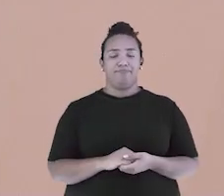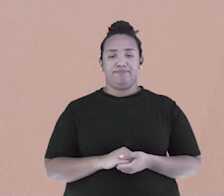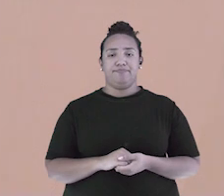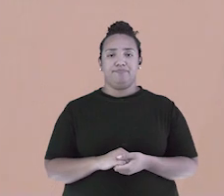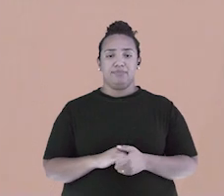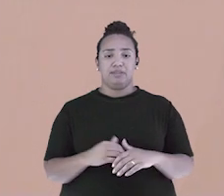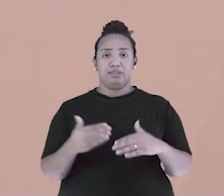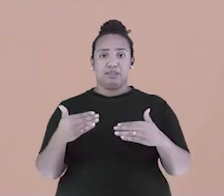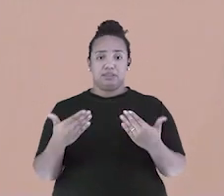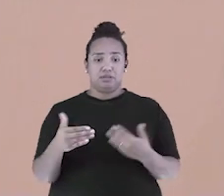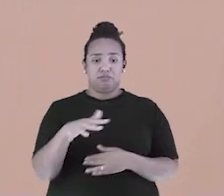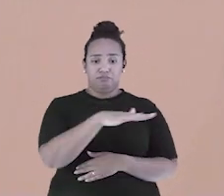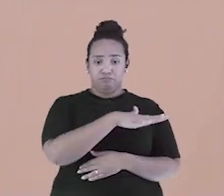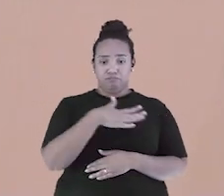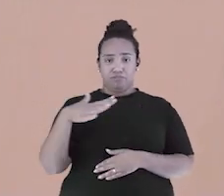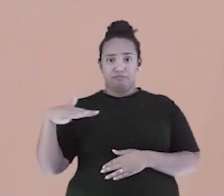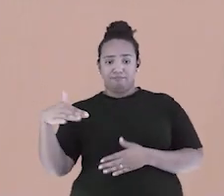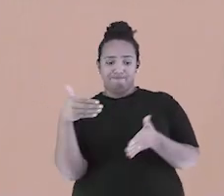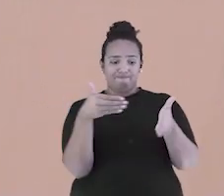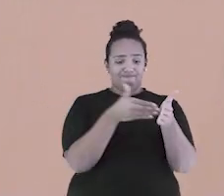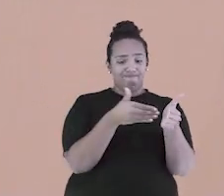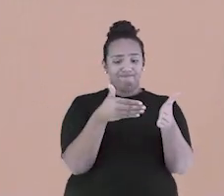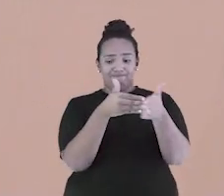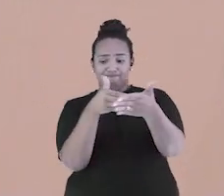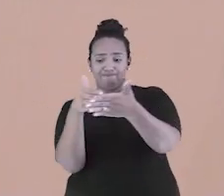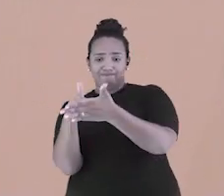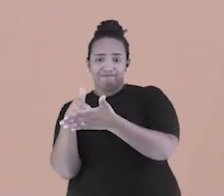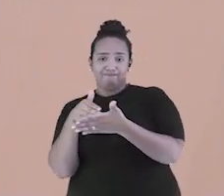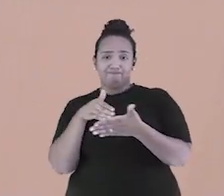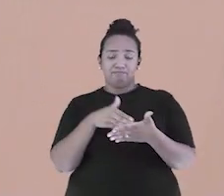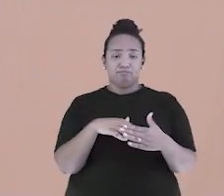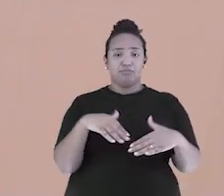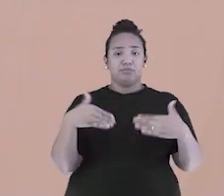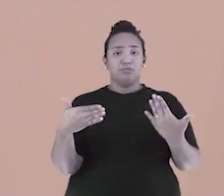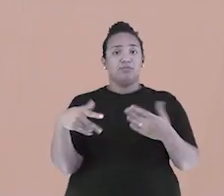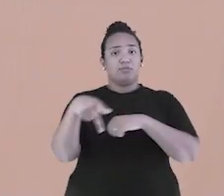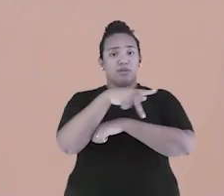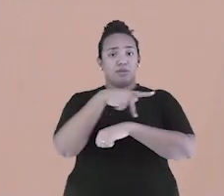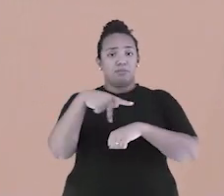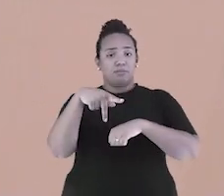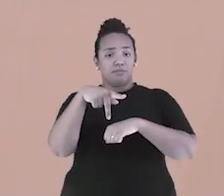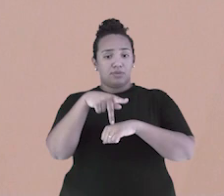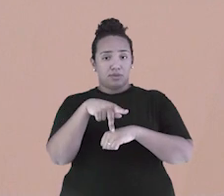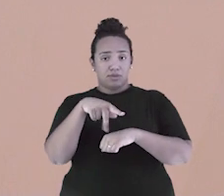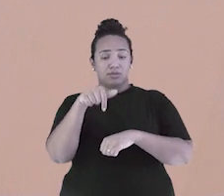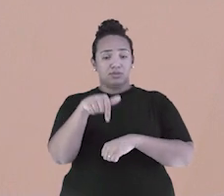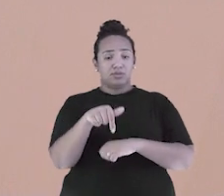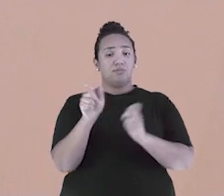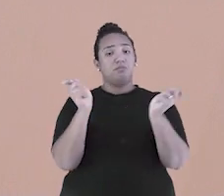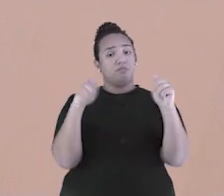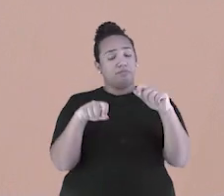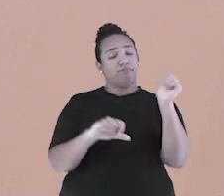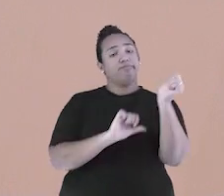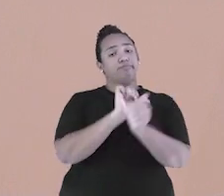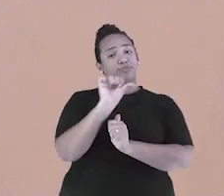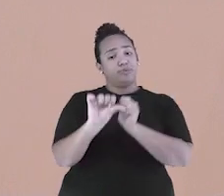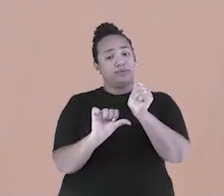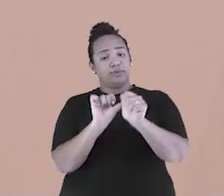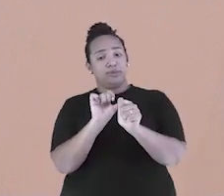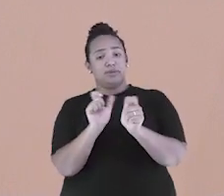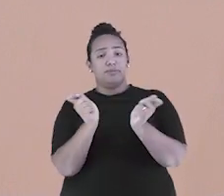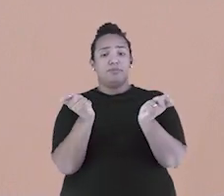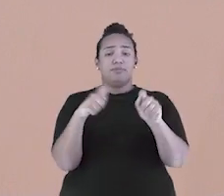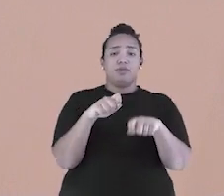por territórios e fronteiras, a configuração e regionalização dos países sempre está sujeita a mudanças, seja